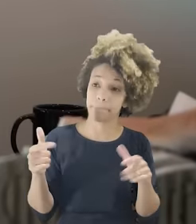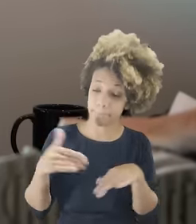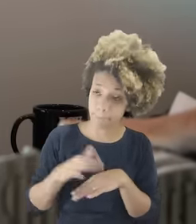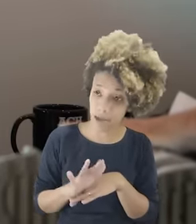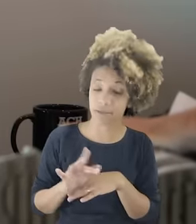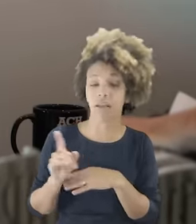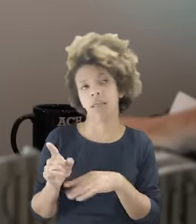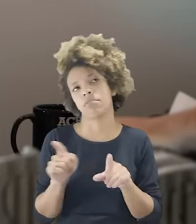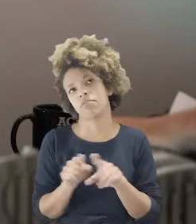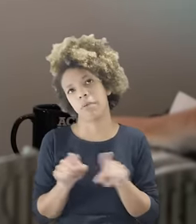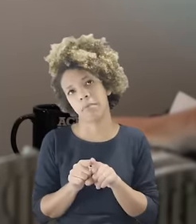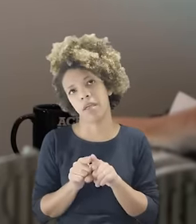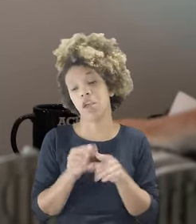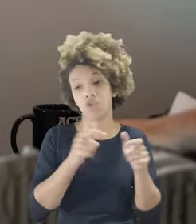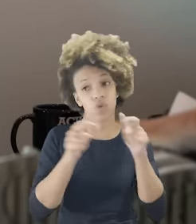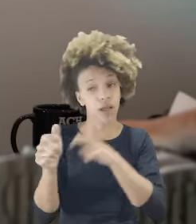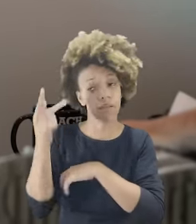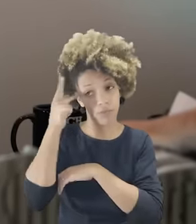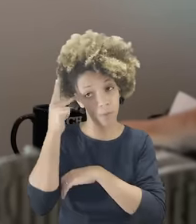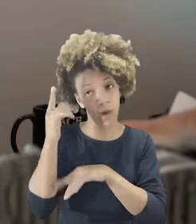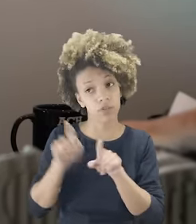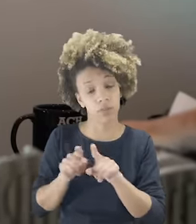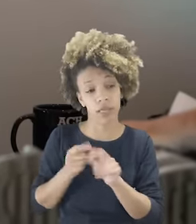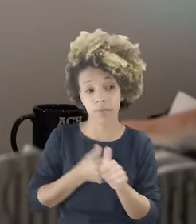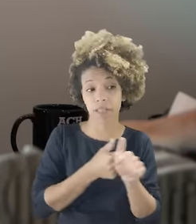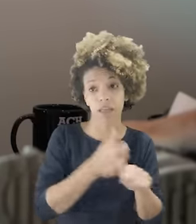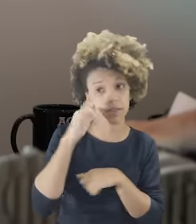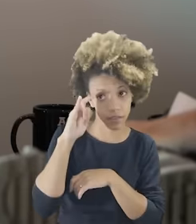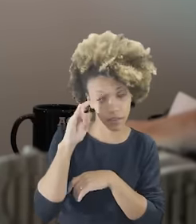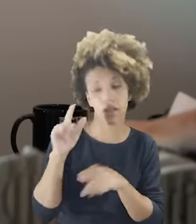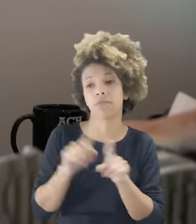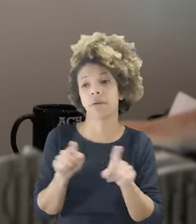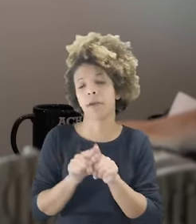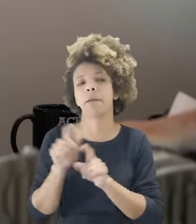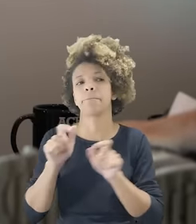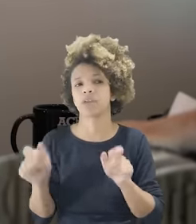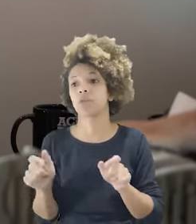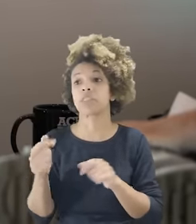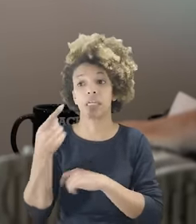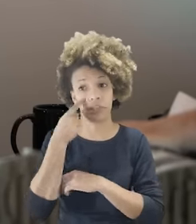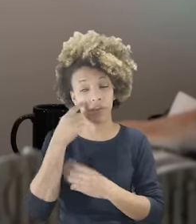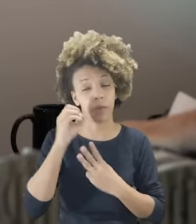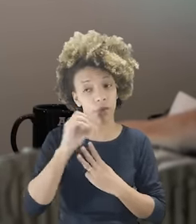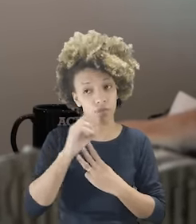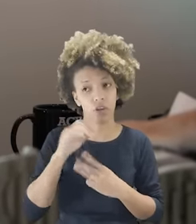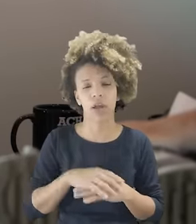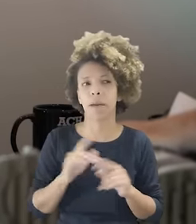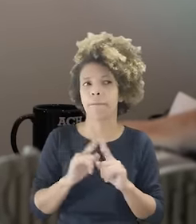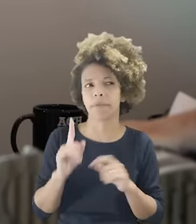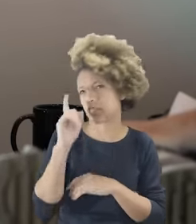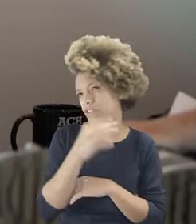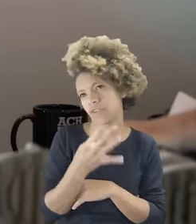isso E aí lá talvez esses lugares São Paulo também que a pessoa que me segue no Instagram pessoal e ver meus Stories e